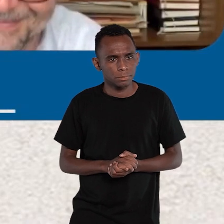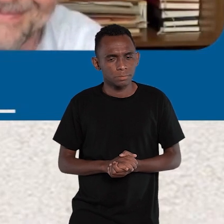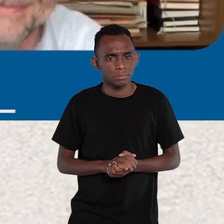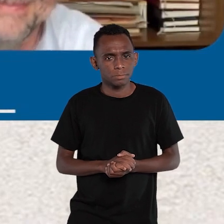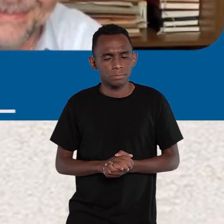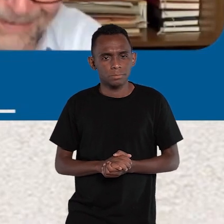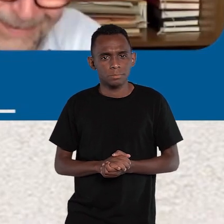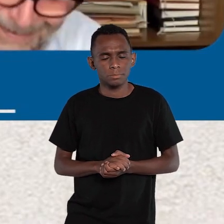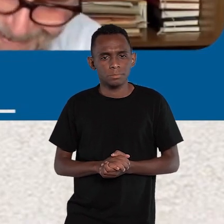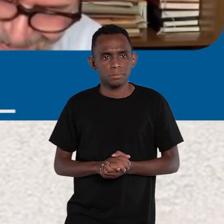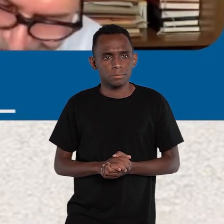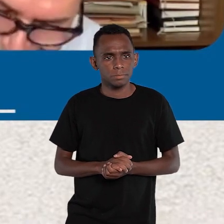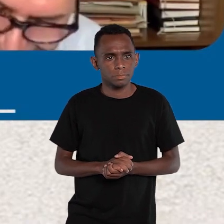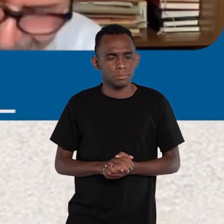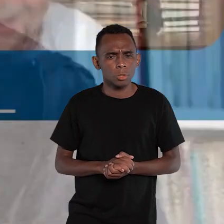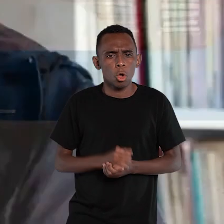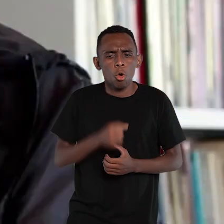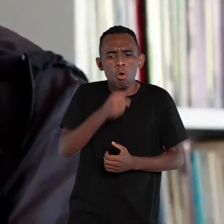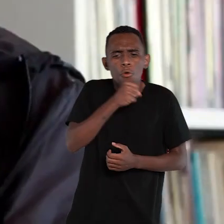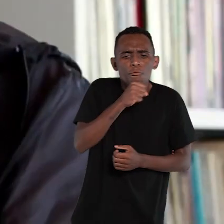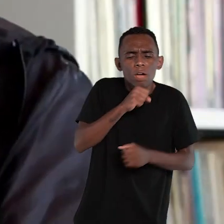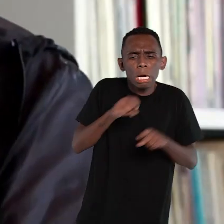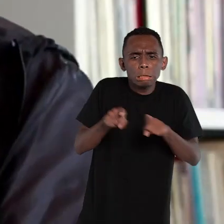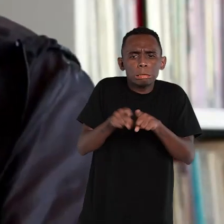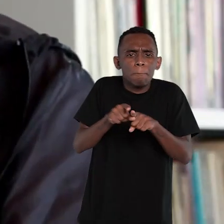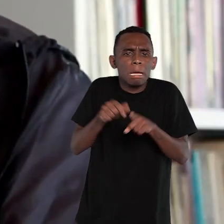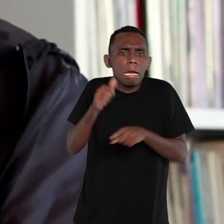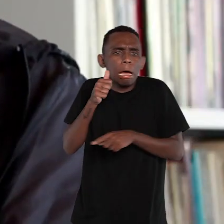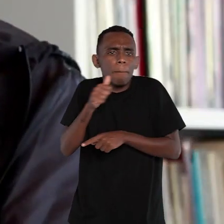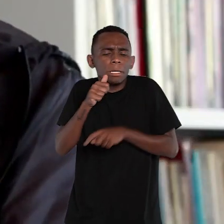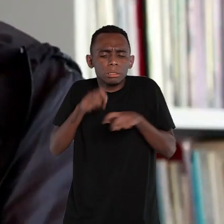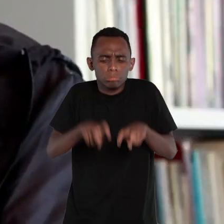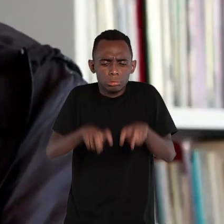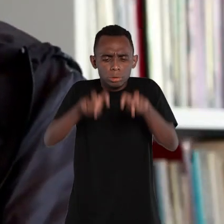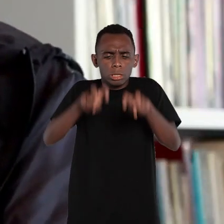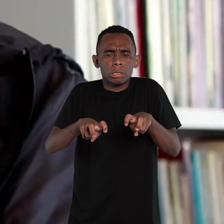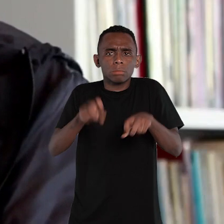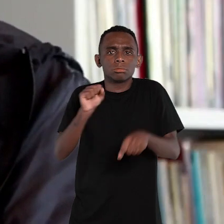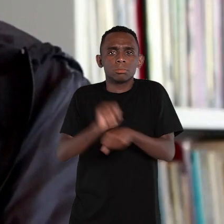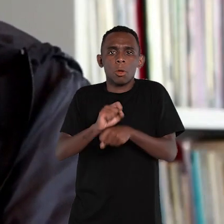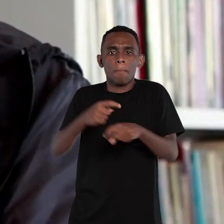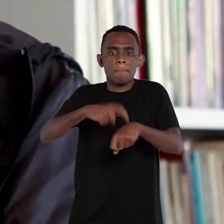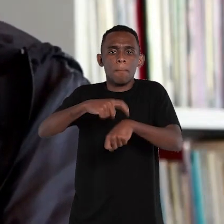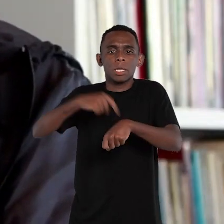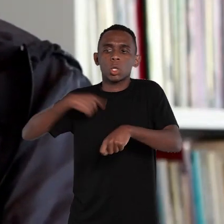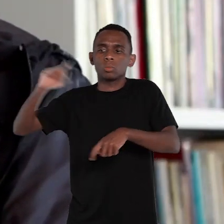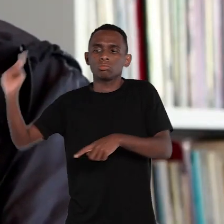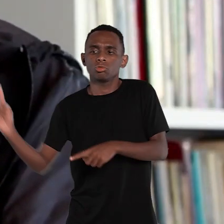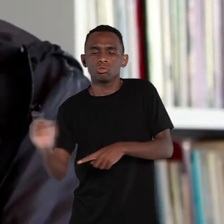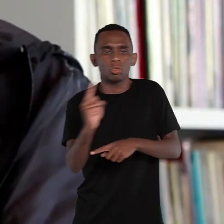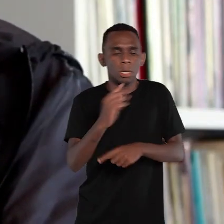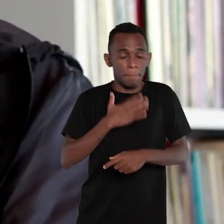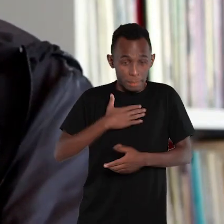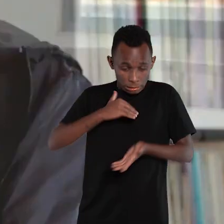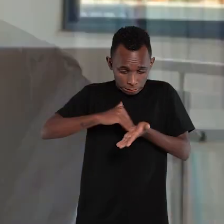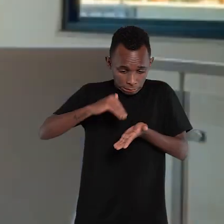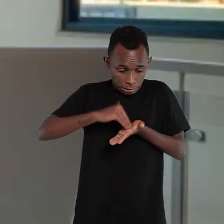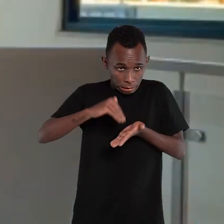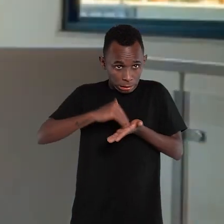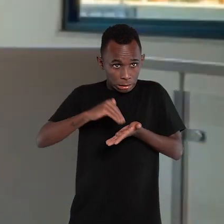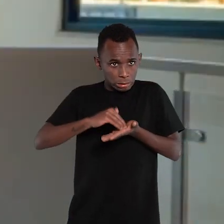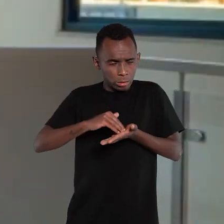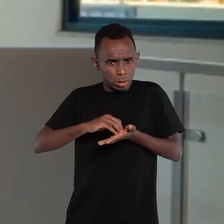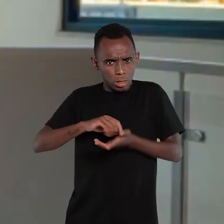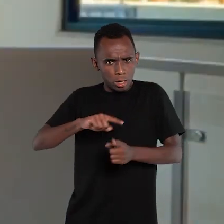Na serra, fora dela, o velho e a menina estavam sentados na sala de espera quando eu cheguei. Minha secretária se